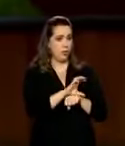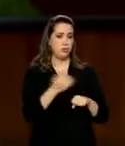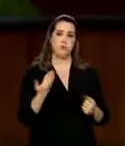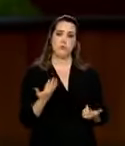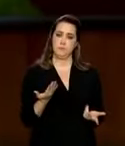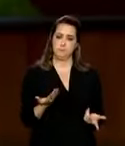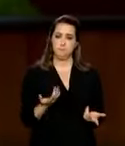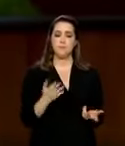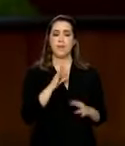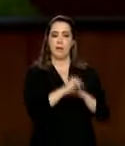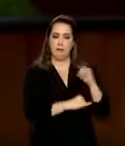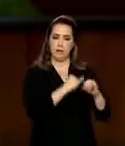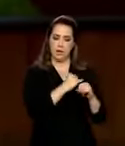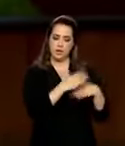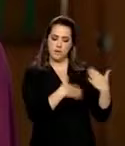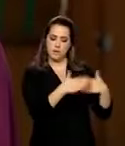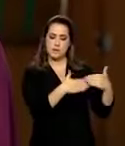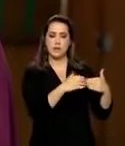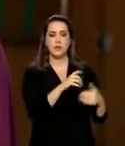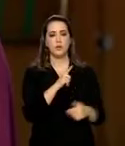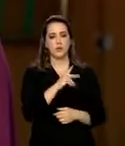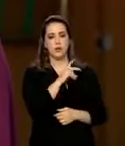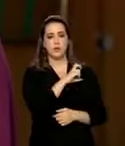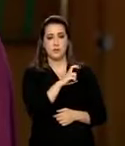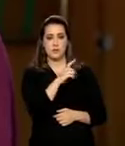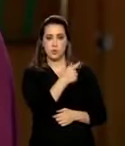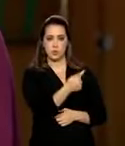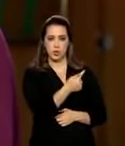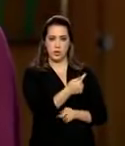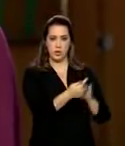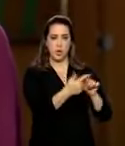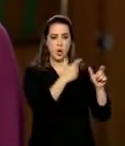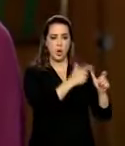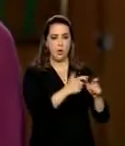crescendo, está andando, vem o 5G aí, no primeiro momento vai ser para os